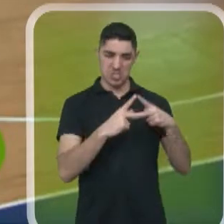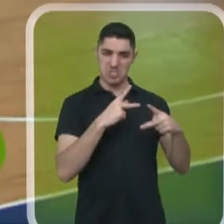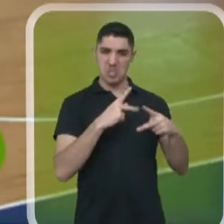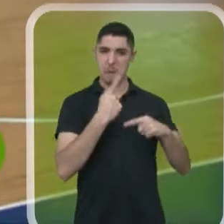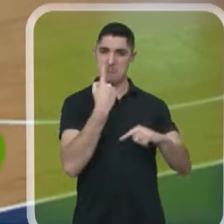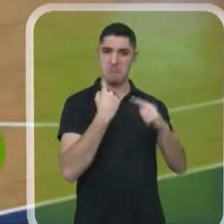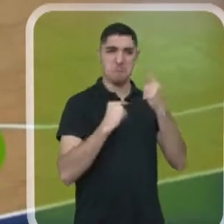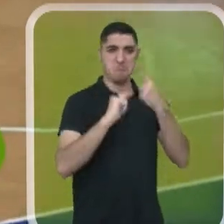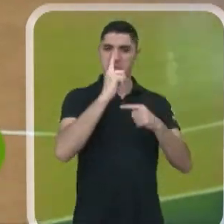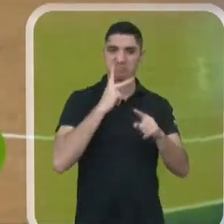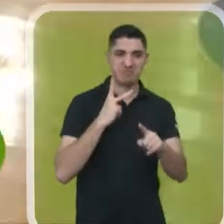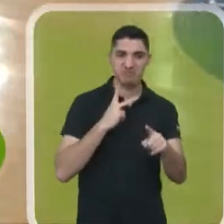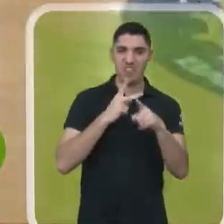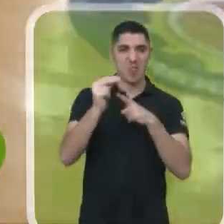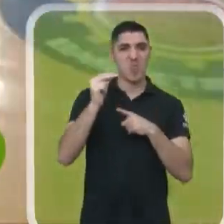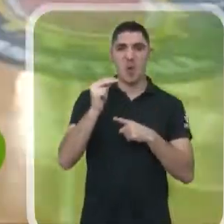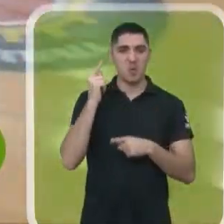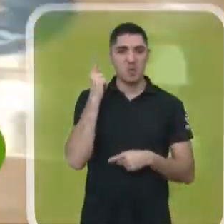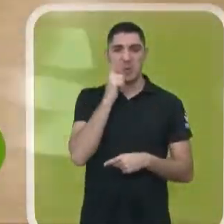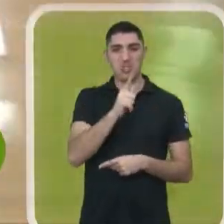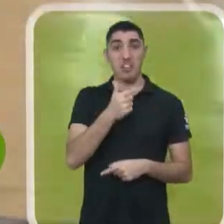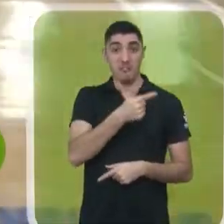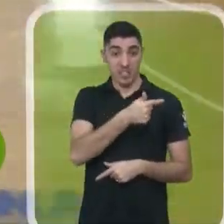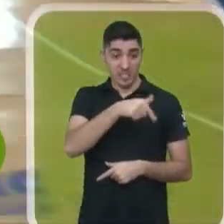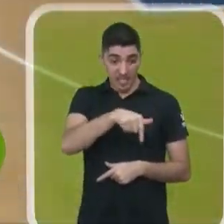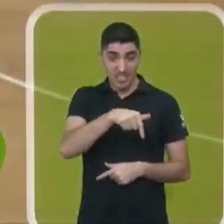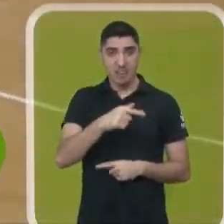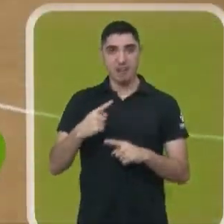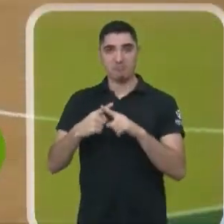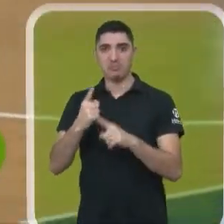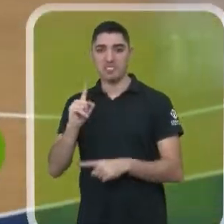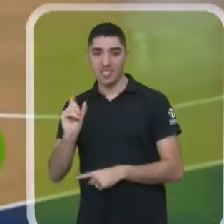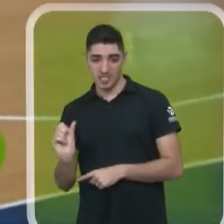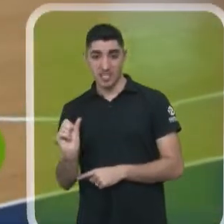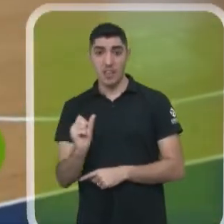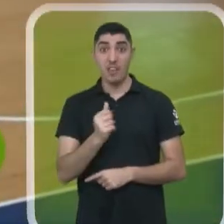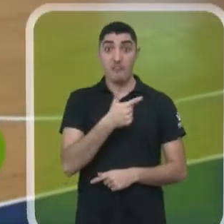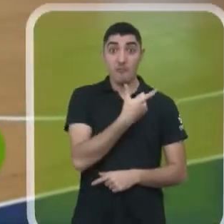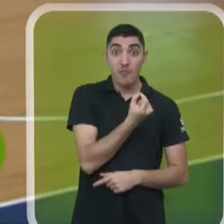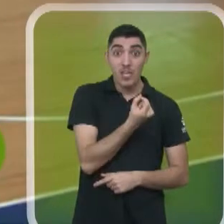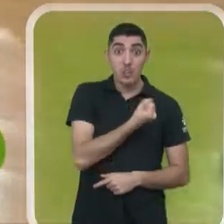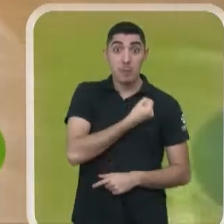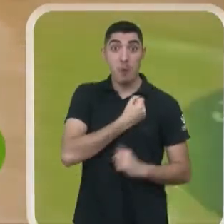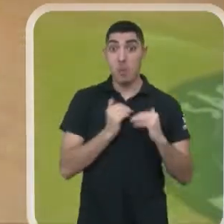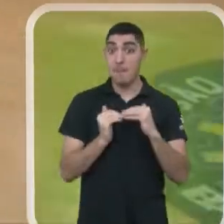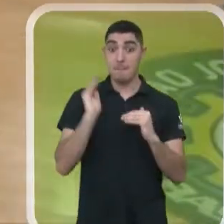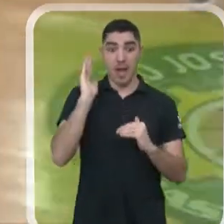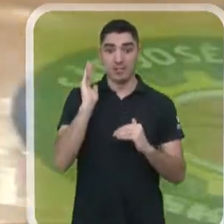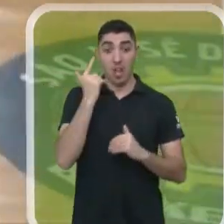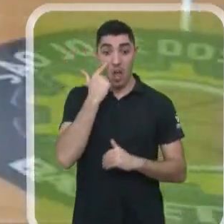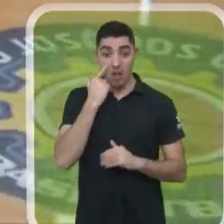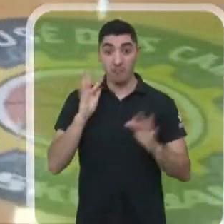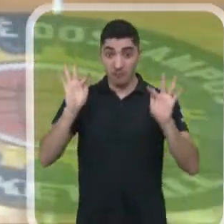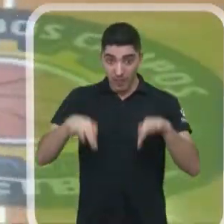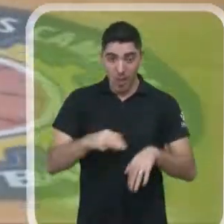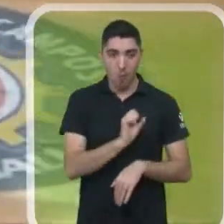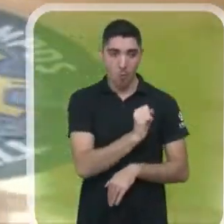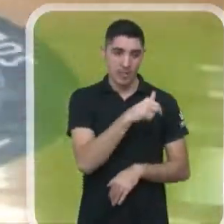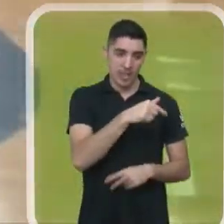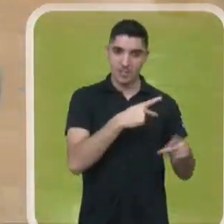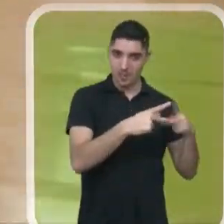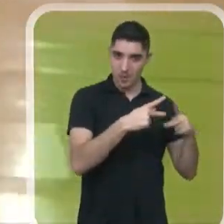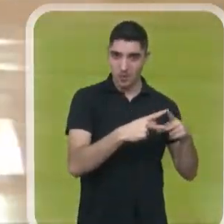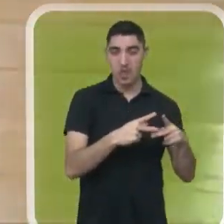José fechou o último quarto com Vitória por 27 as 16 e 20 pontos de diferença no placar final 87